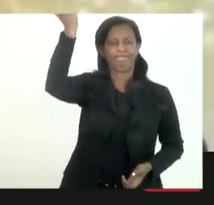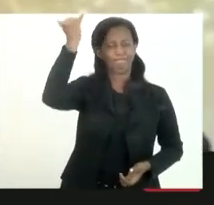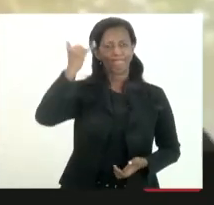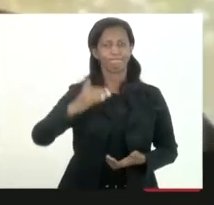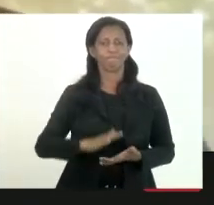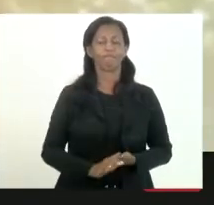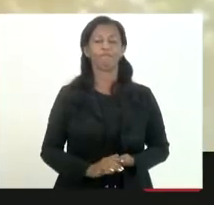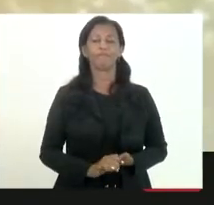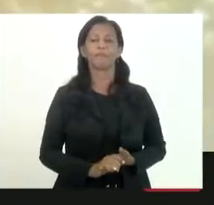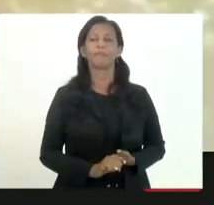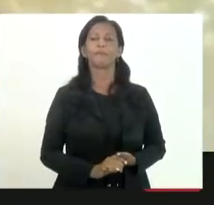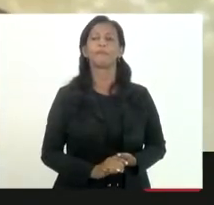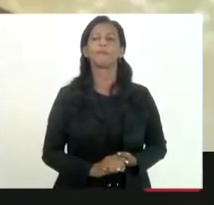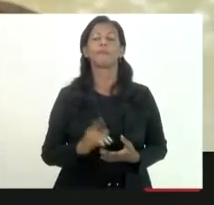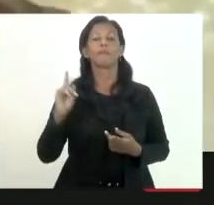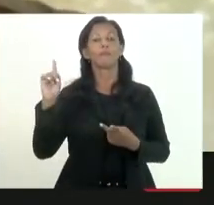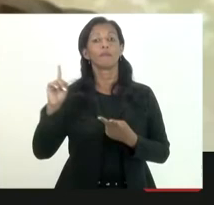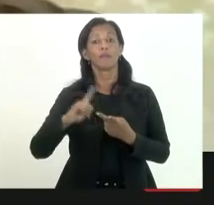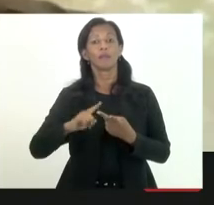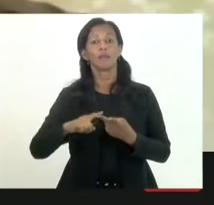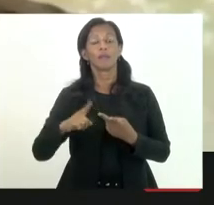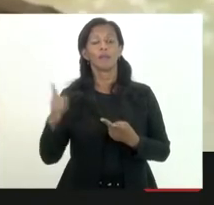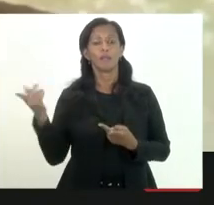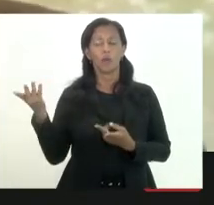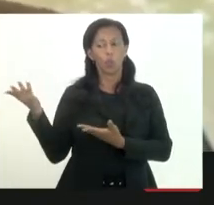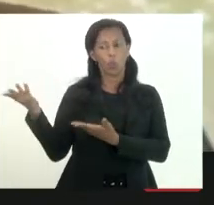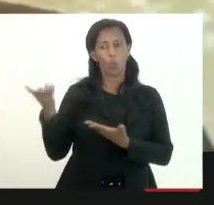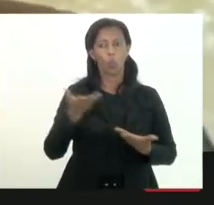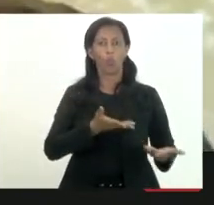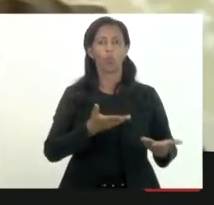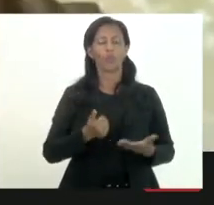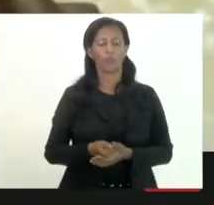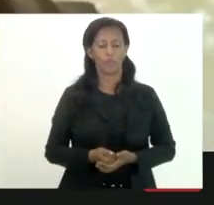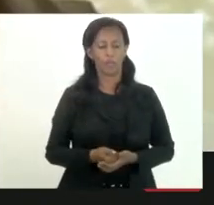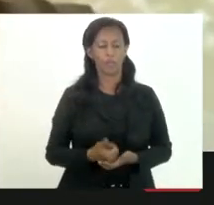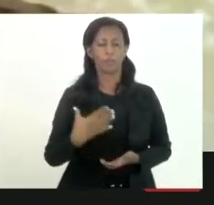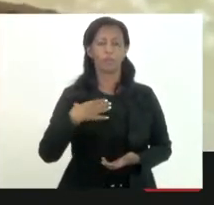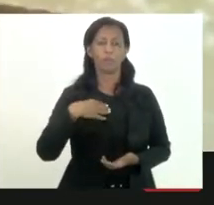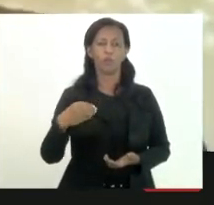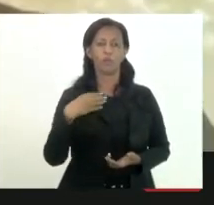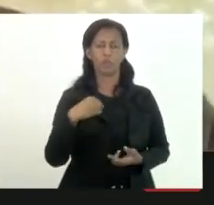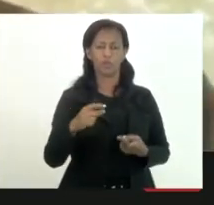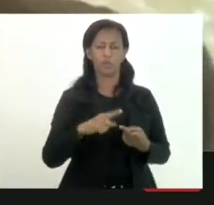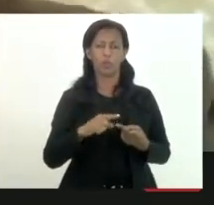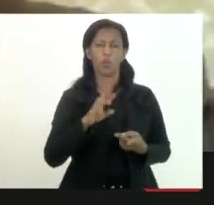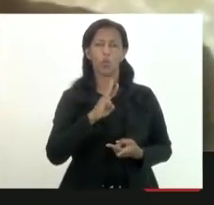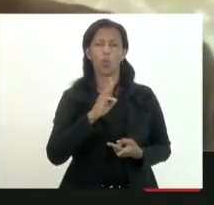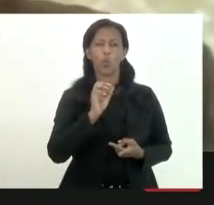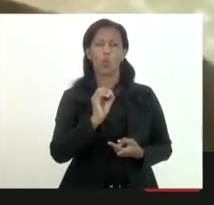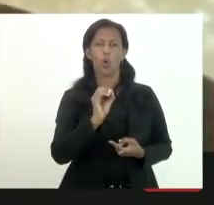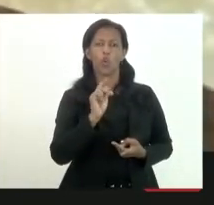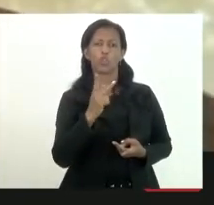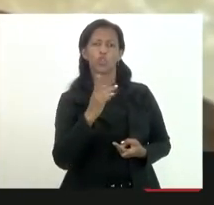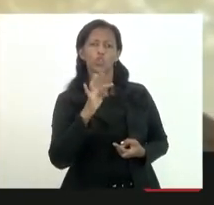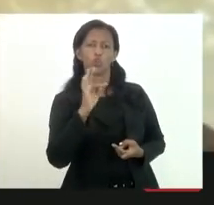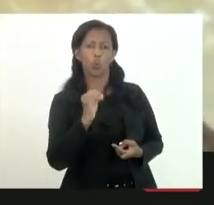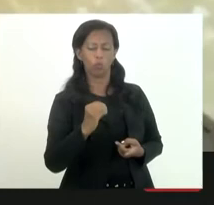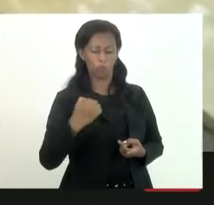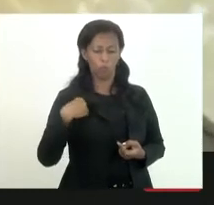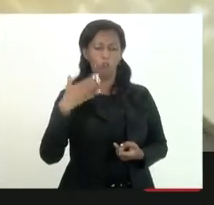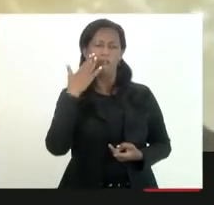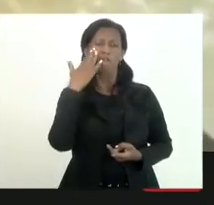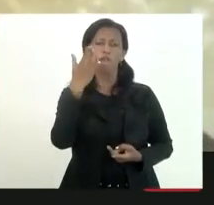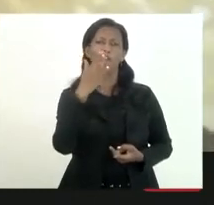Candomblé. Peguei o meu filho, pedi o Arthur, que é vereador, né? O Arthur Alexandre, e fomos com a cara e a coragem